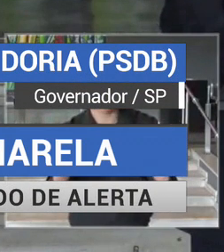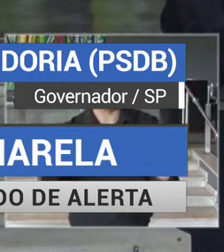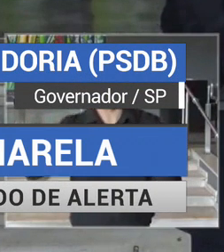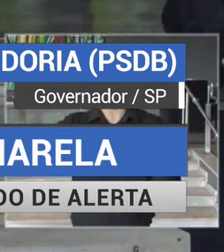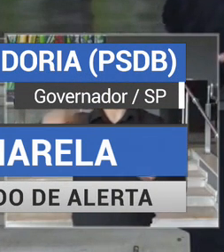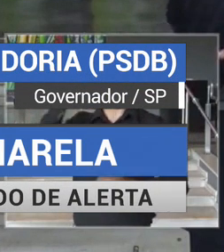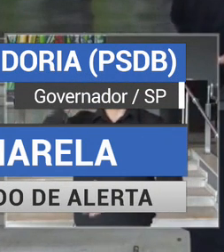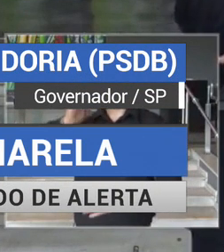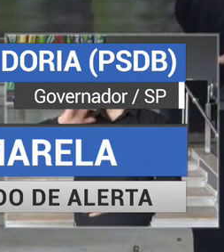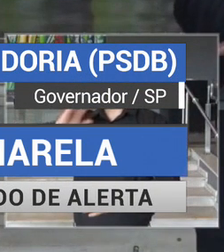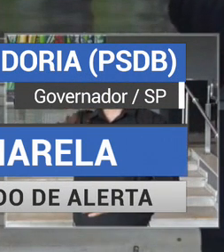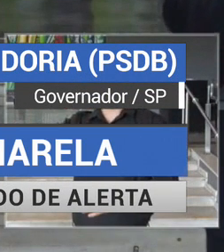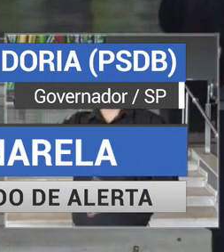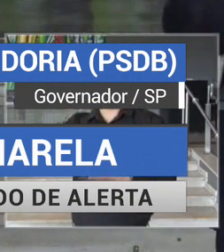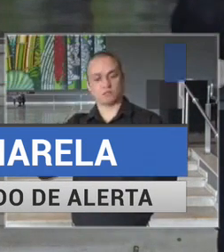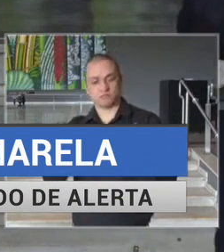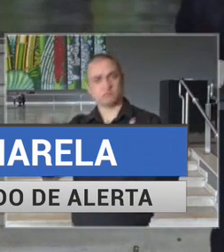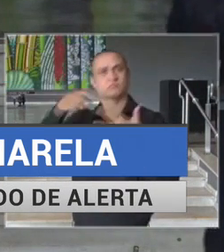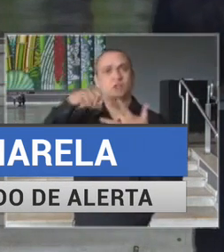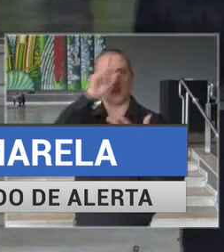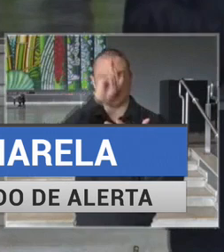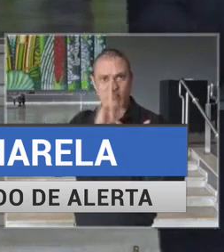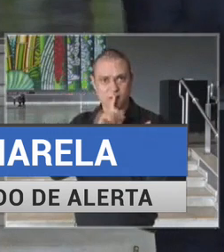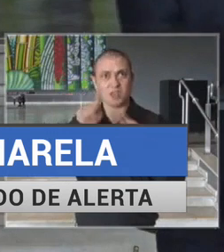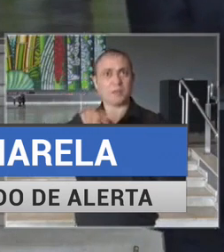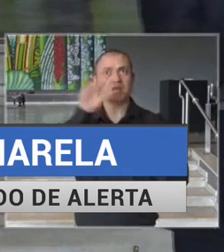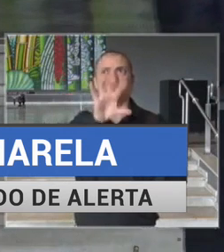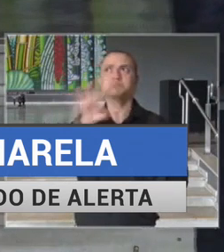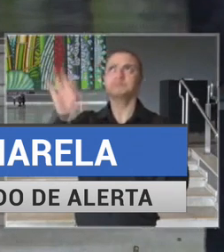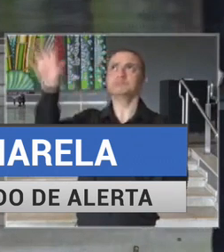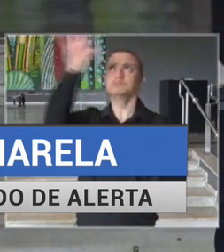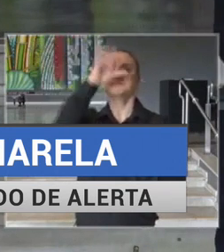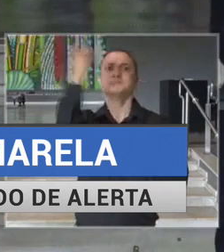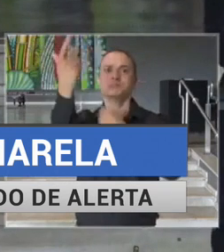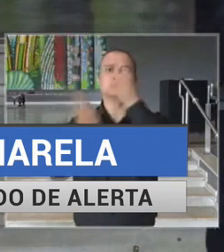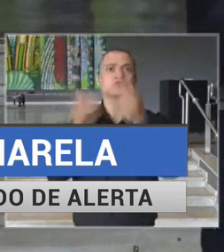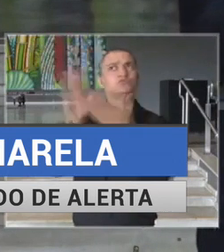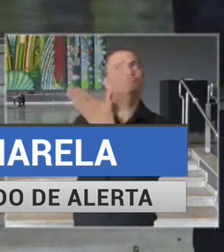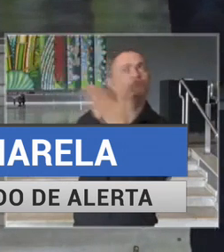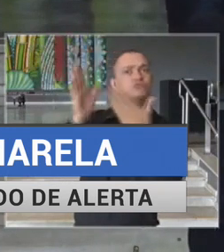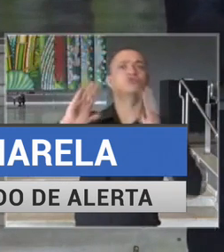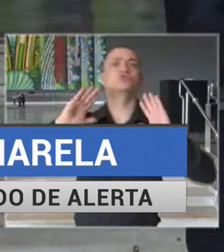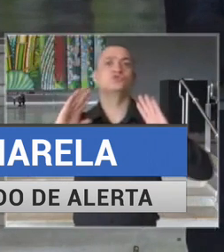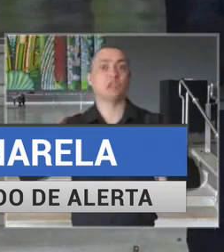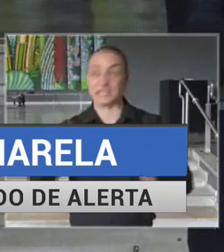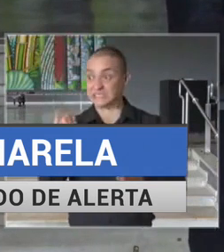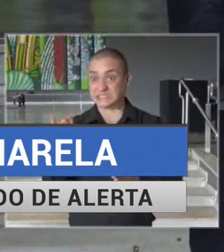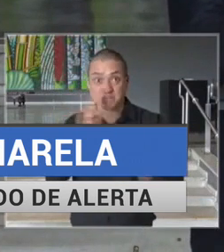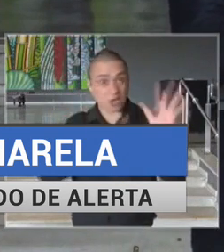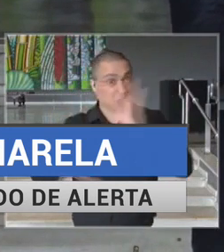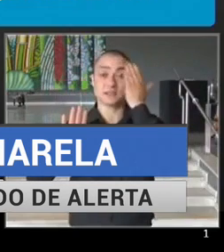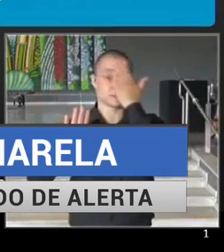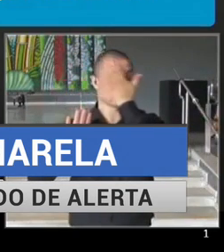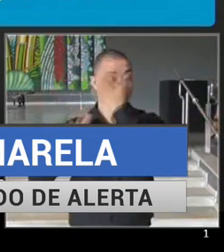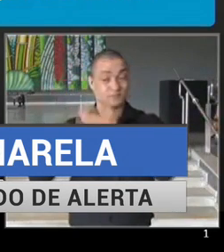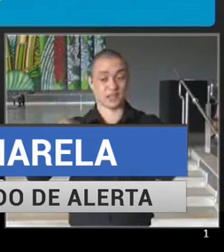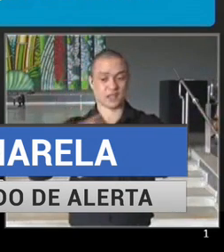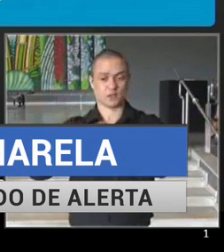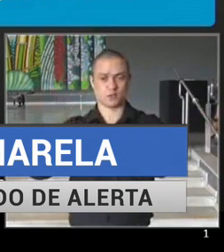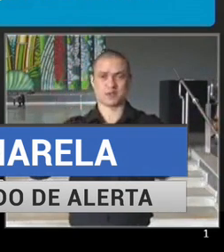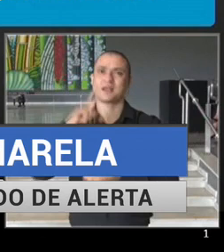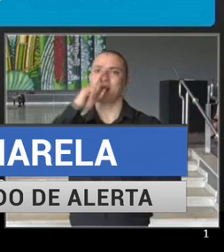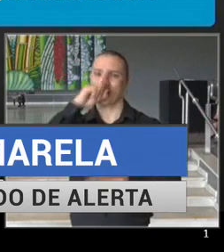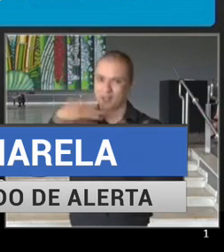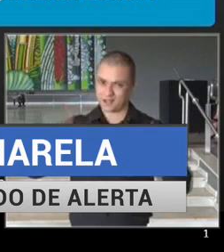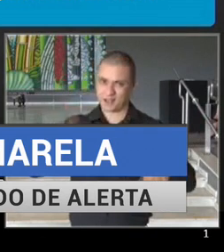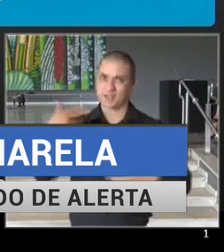estamos adotando aqui em São Paulo com outros estados estão também e nós teremos um aumento do número de óbitos em